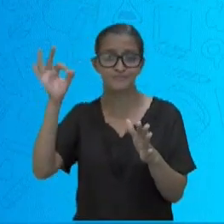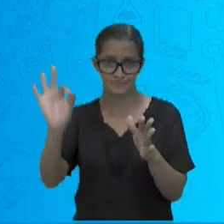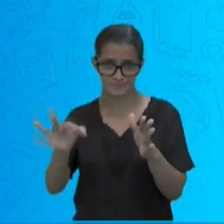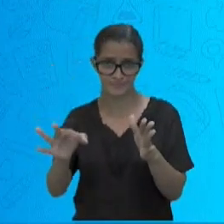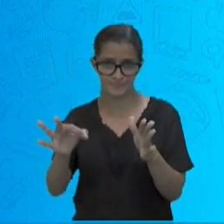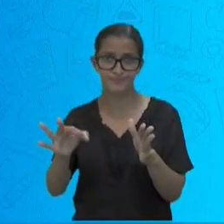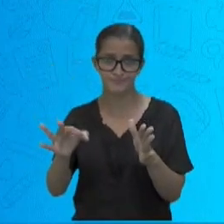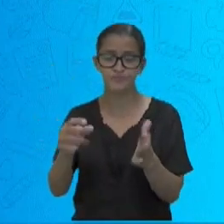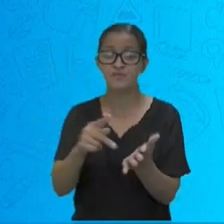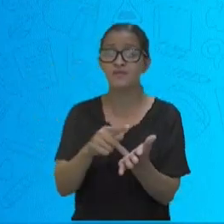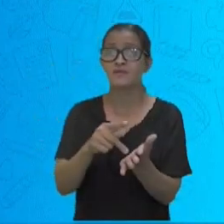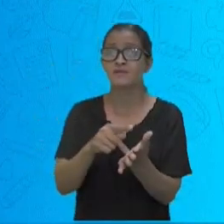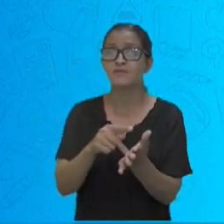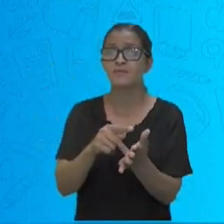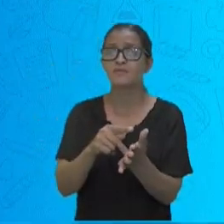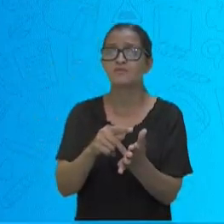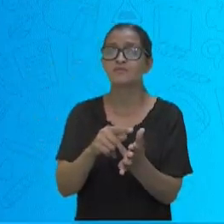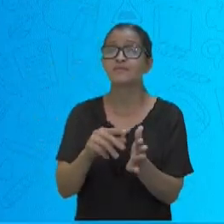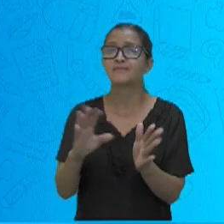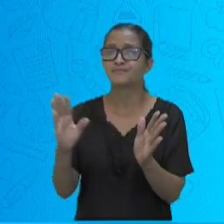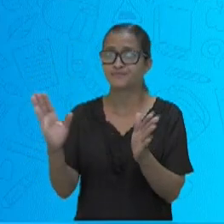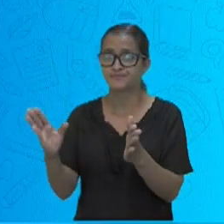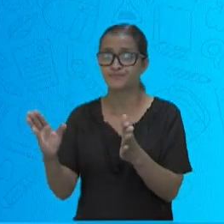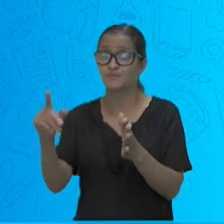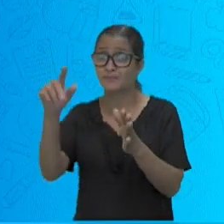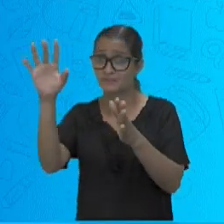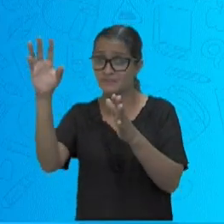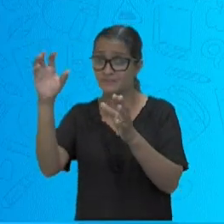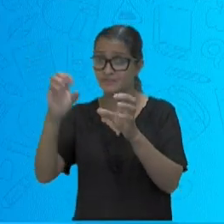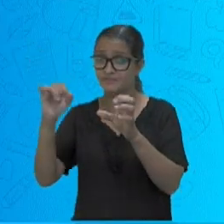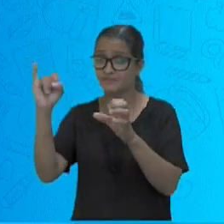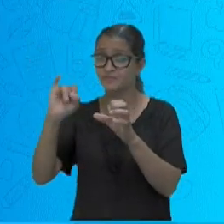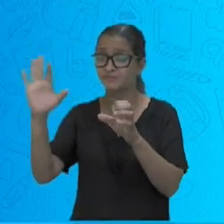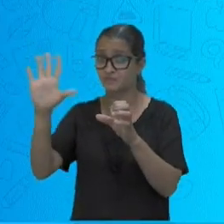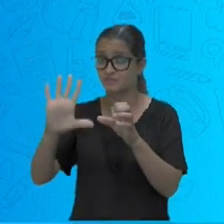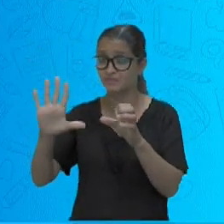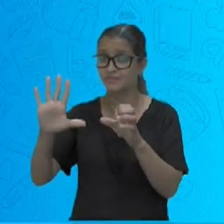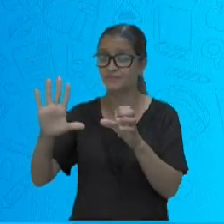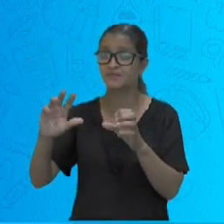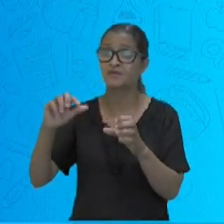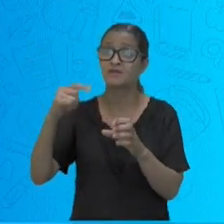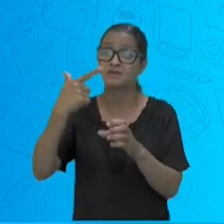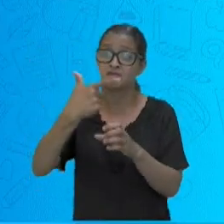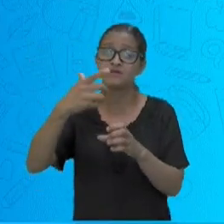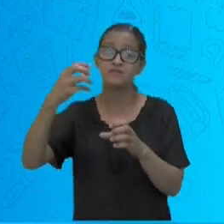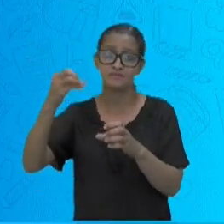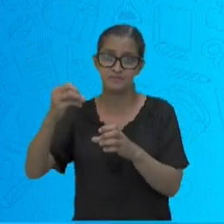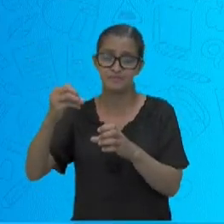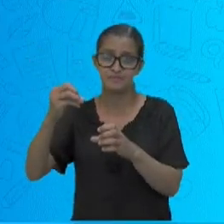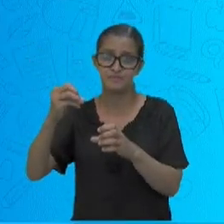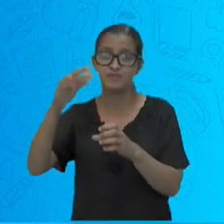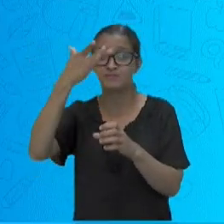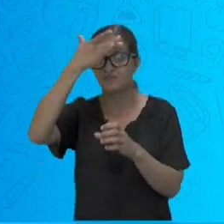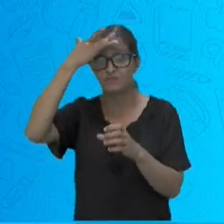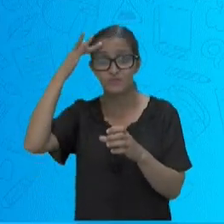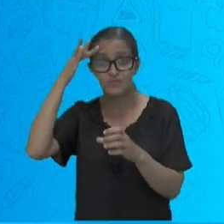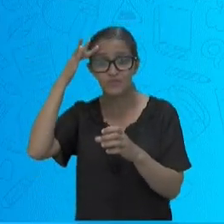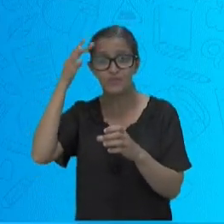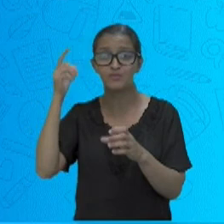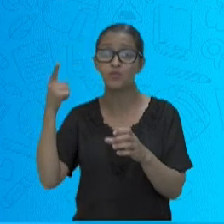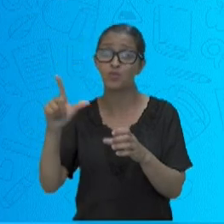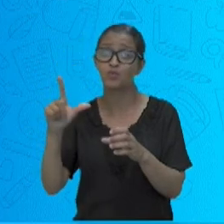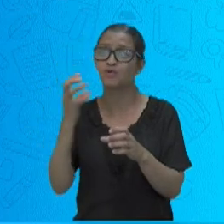pessoas possuem cachorro e 5 pessoas possuem